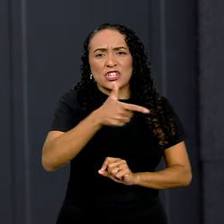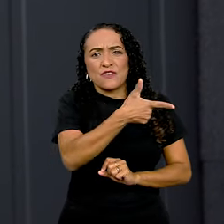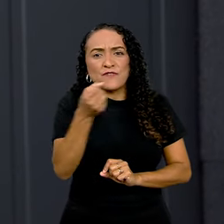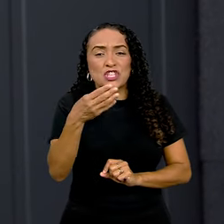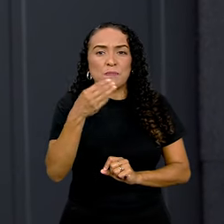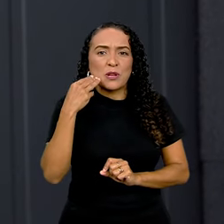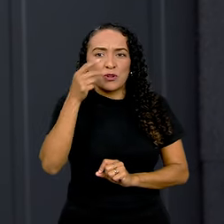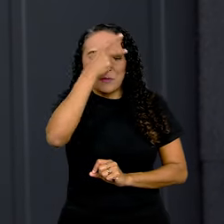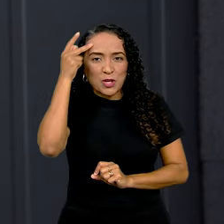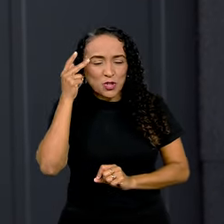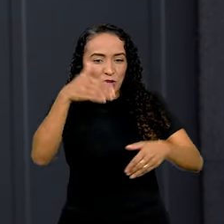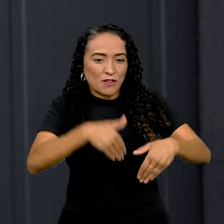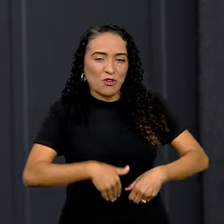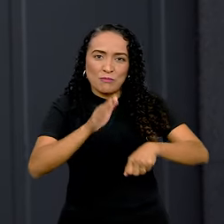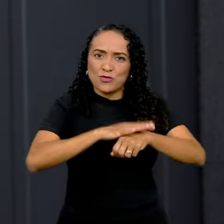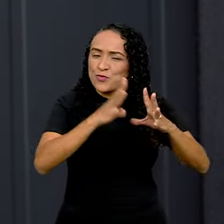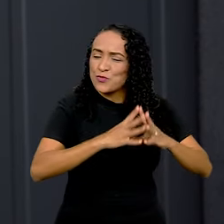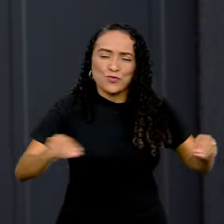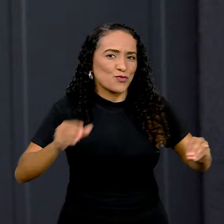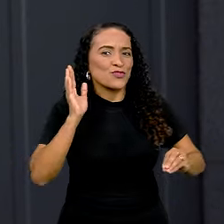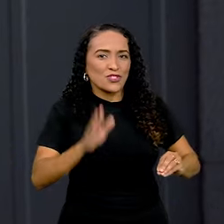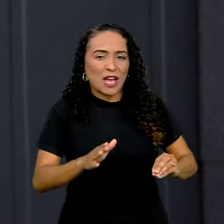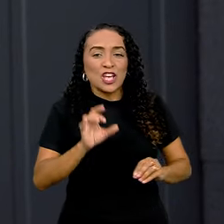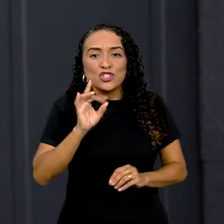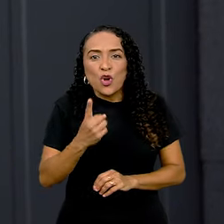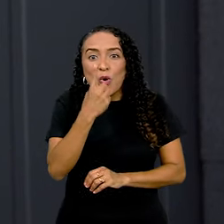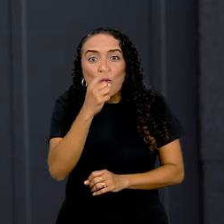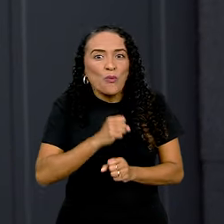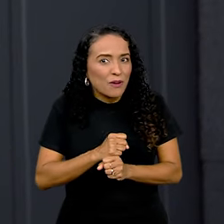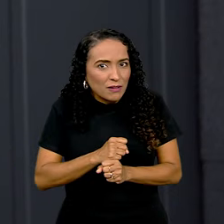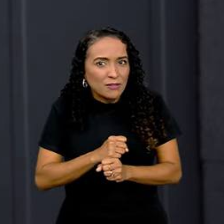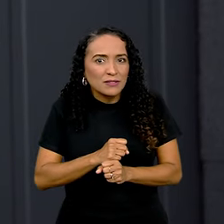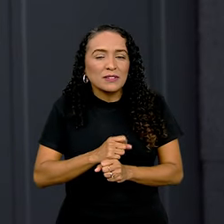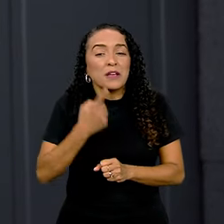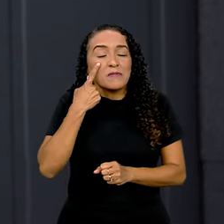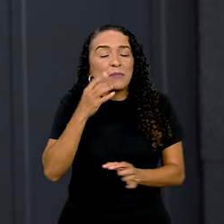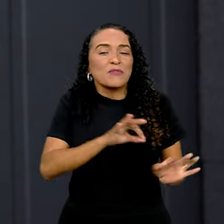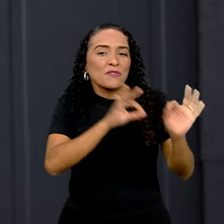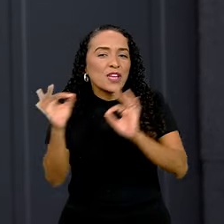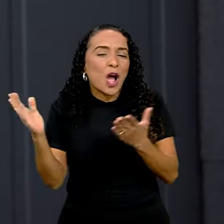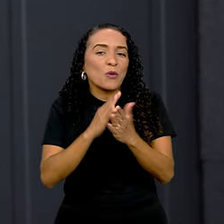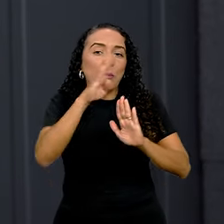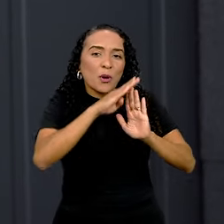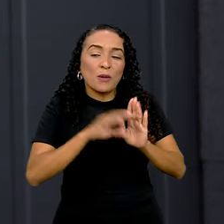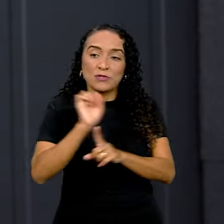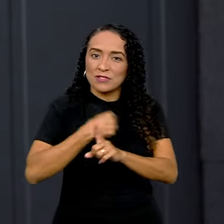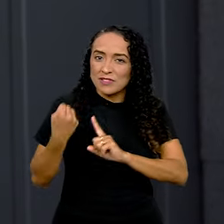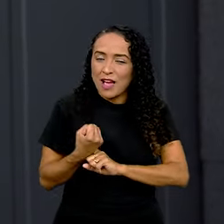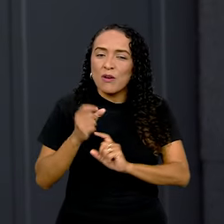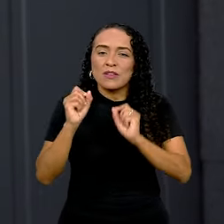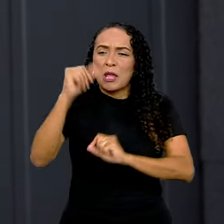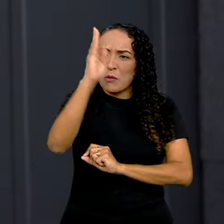tiraram mais de 20 milhões de brasileiros da situação de fome em apenas um ano vamos ver alguns dos